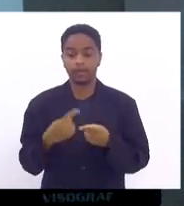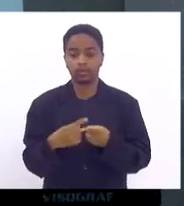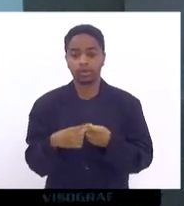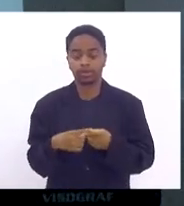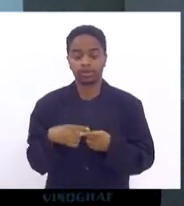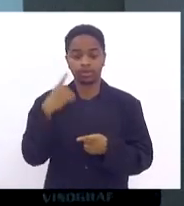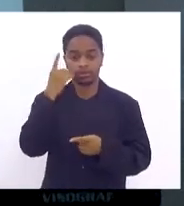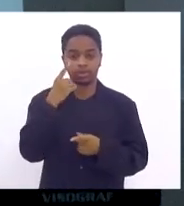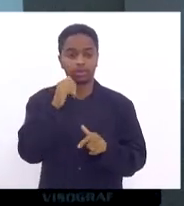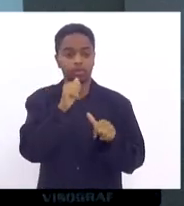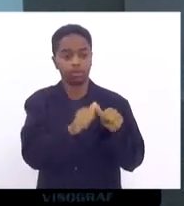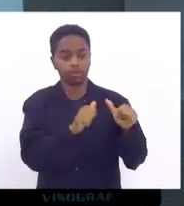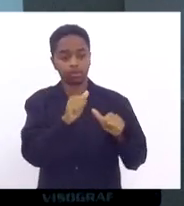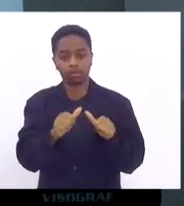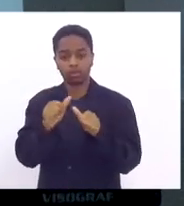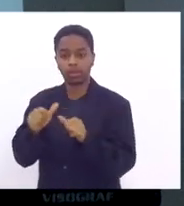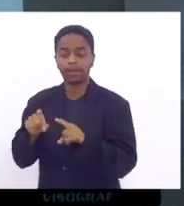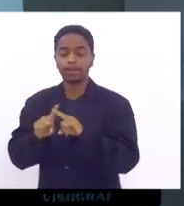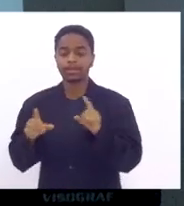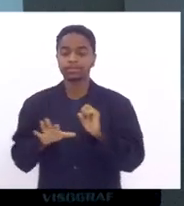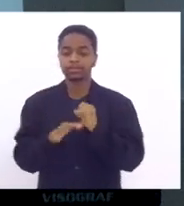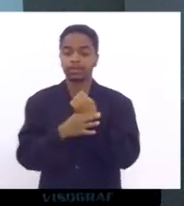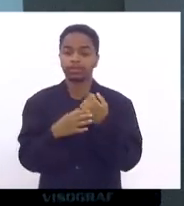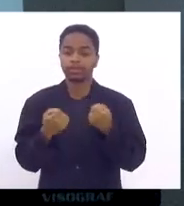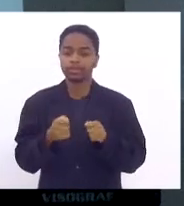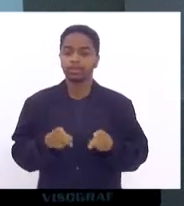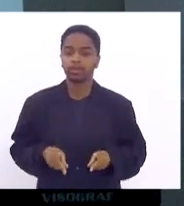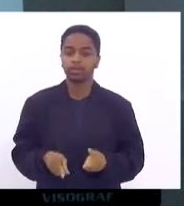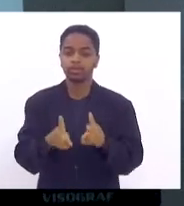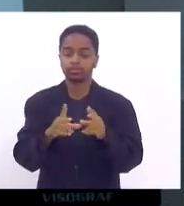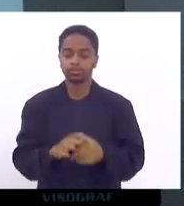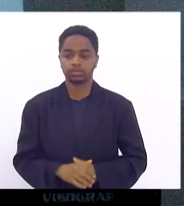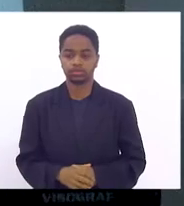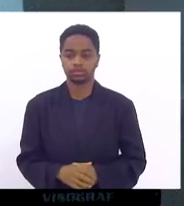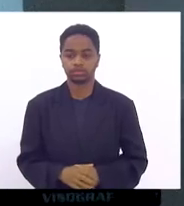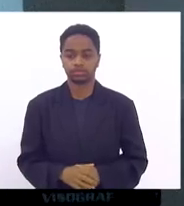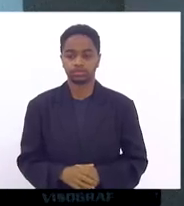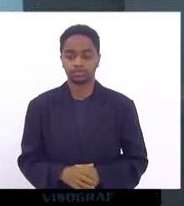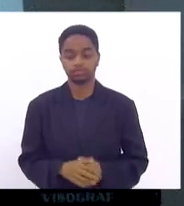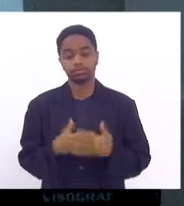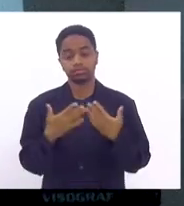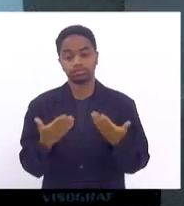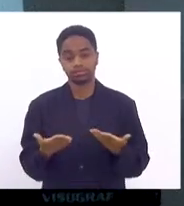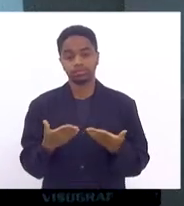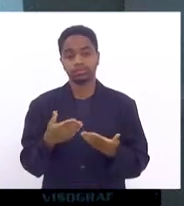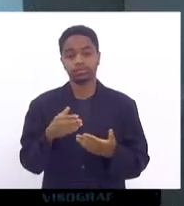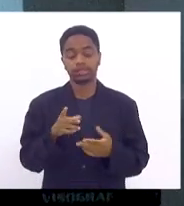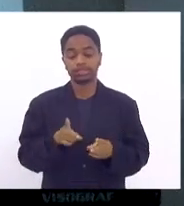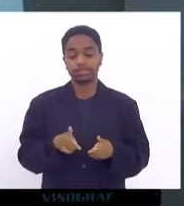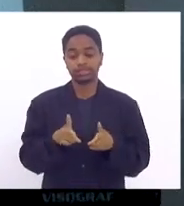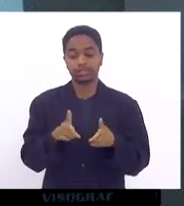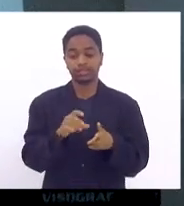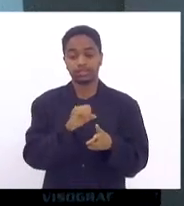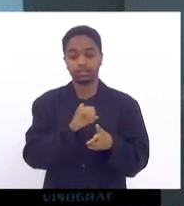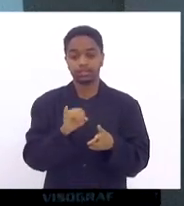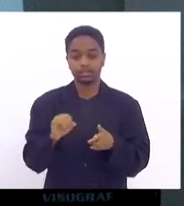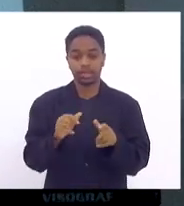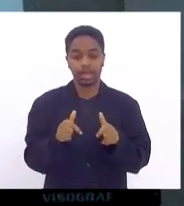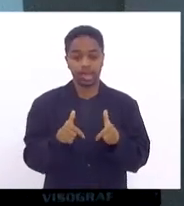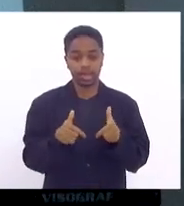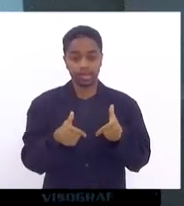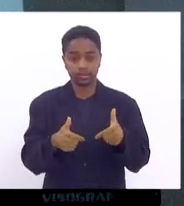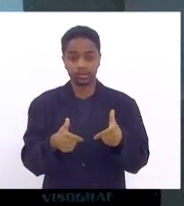eles passam mas as garantias elas precisam ficar E aí sempre que o ato eh diz